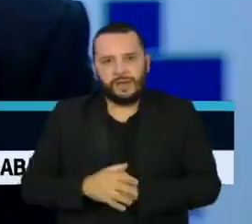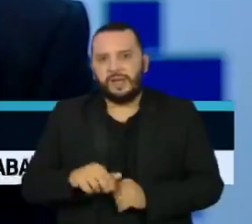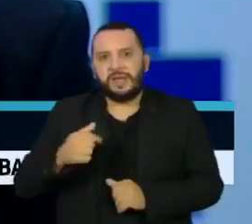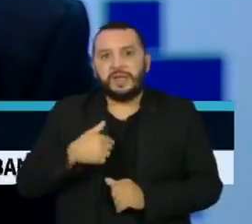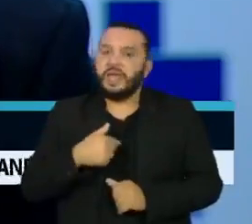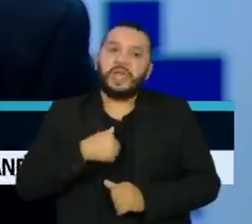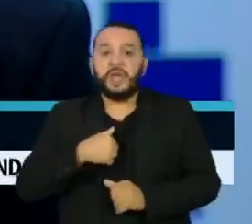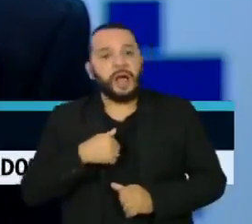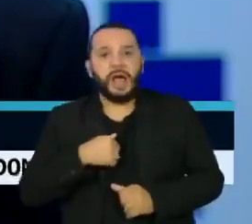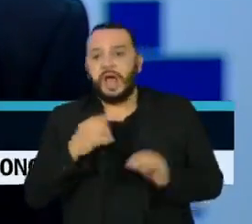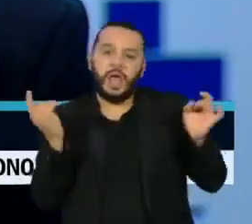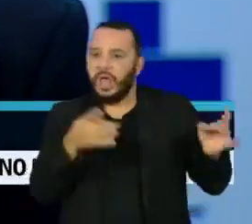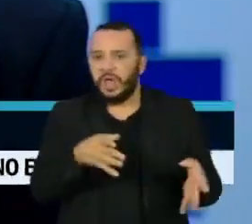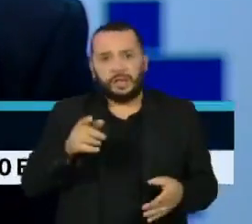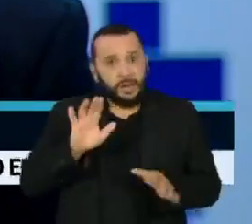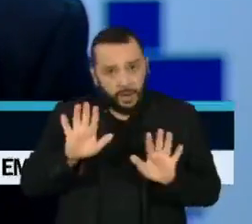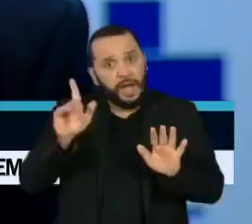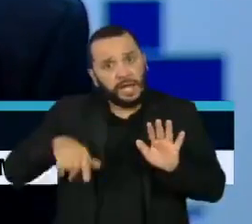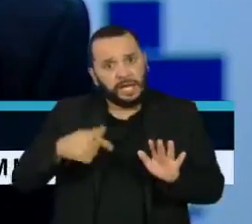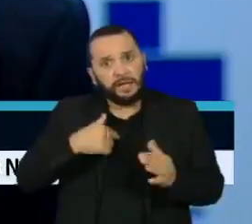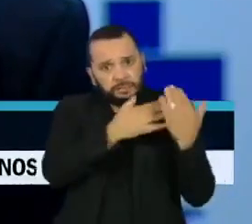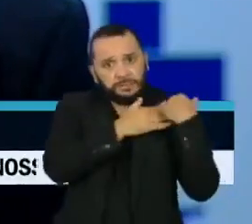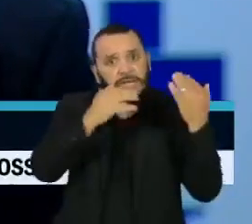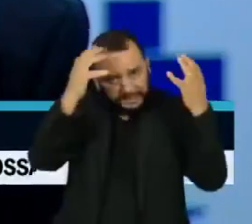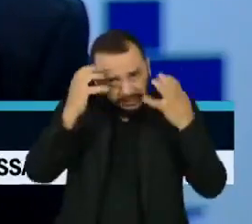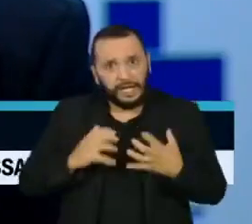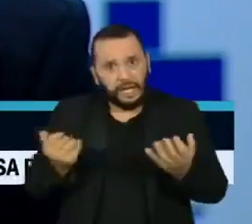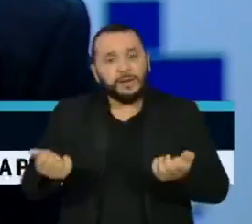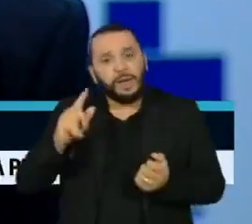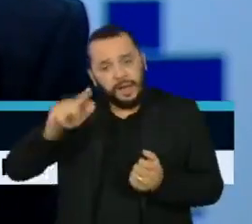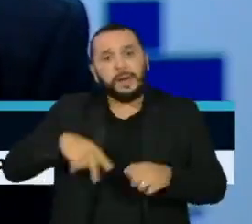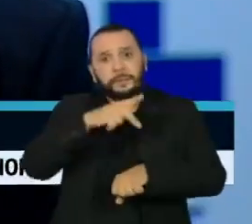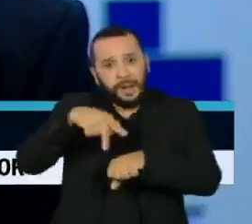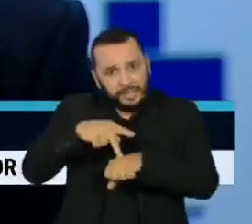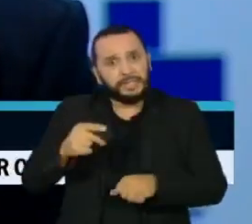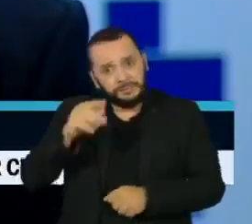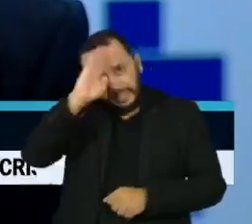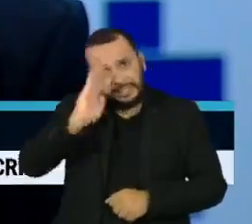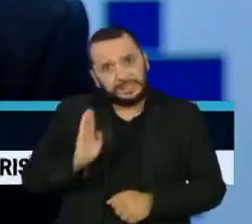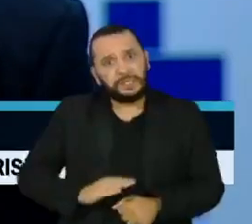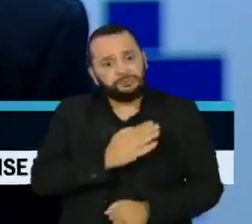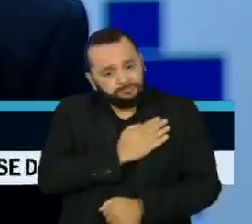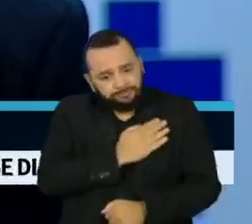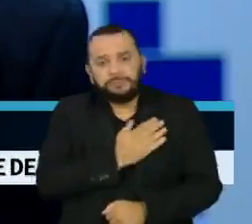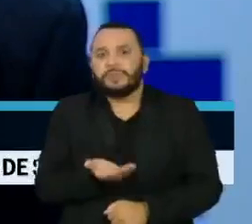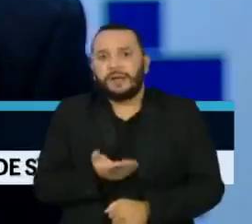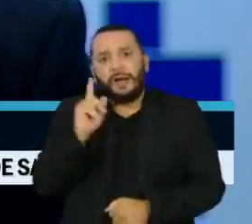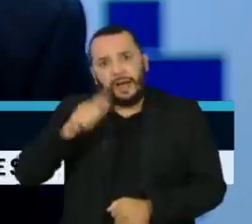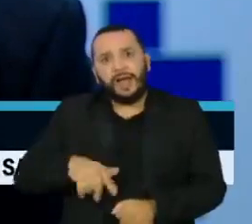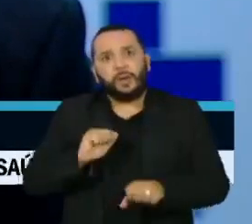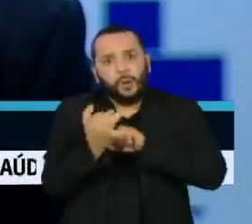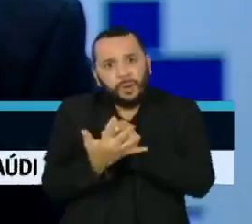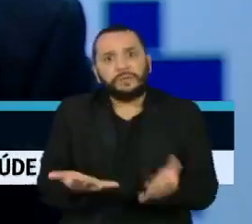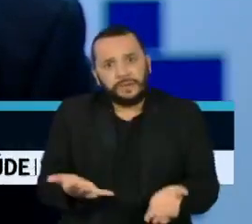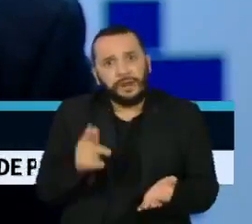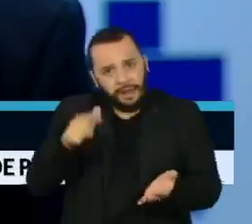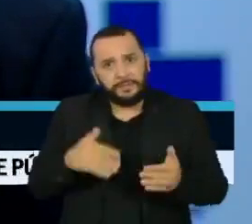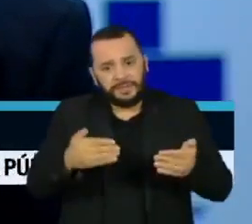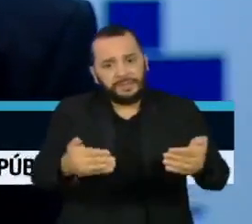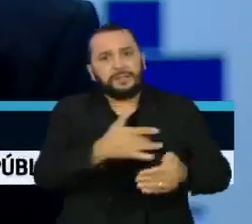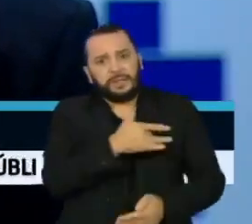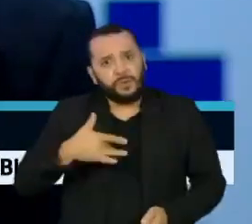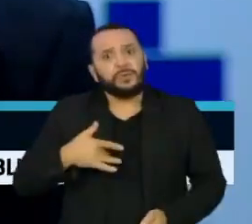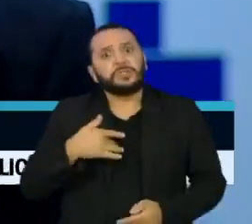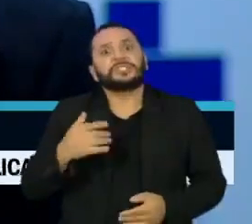embora. Isso é sério. Isso é o país, é a pandemia. É o Ministério da Saúde,